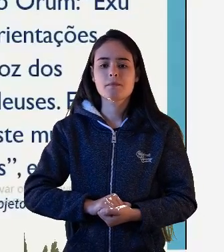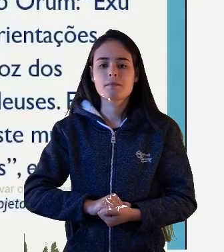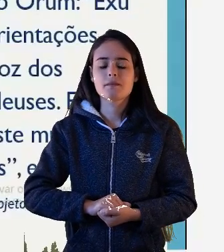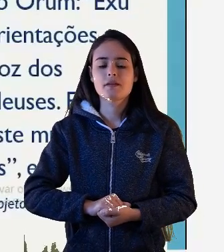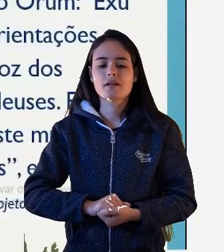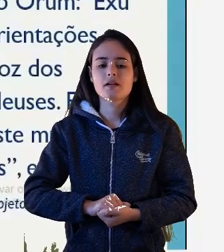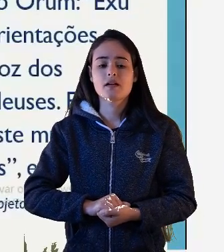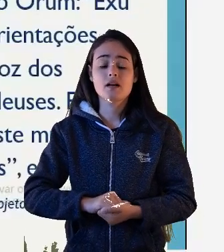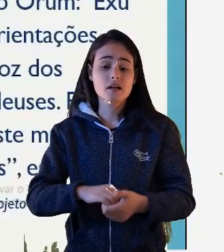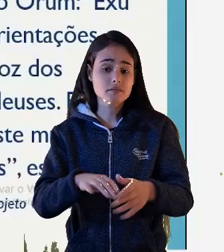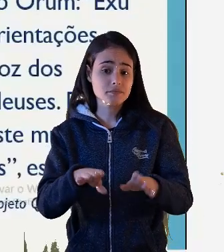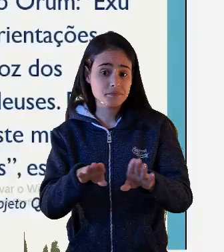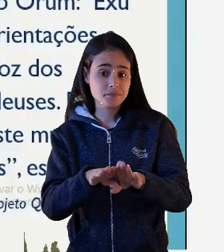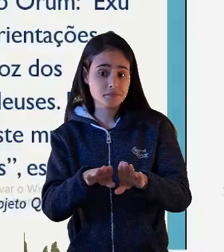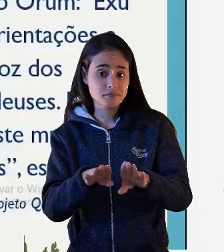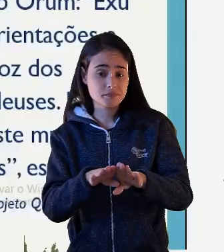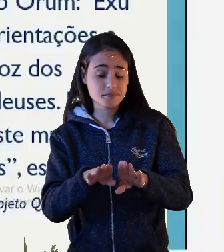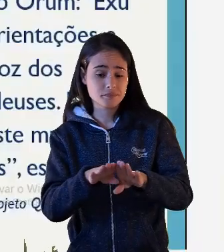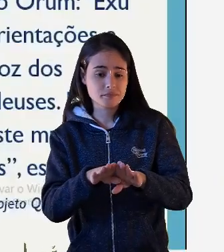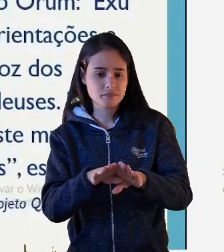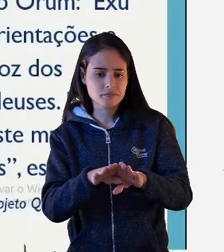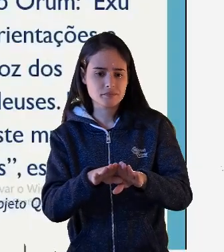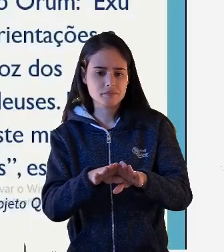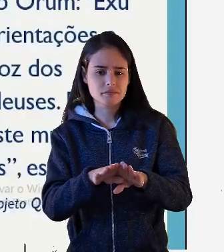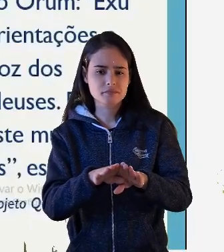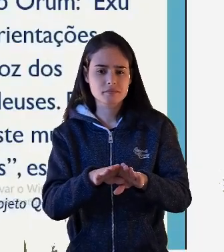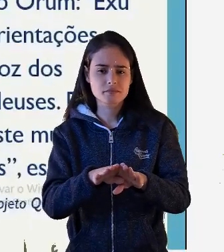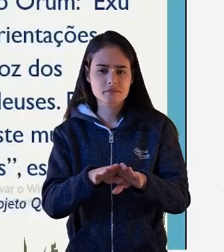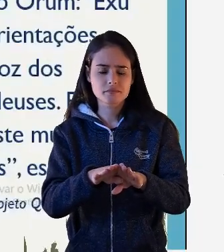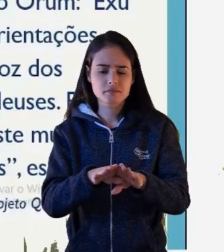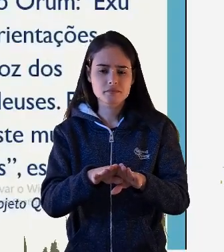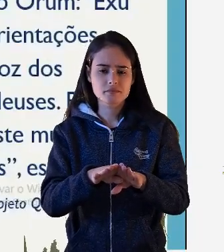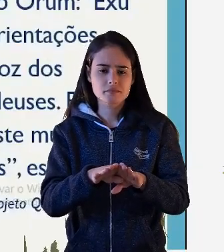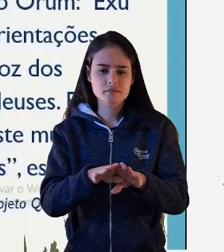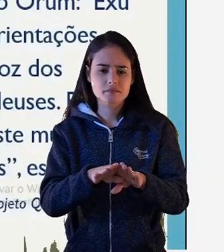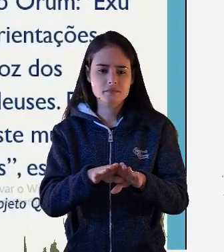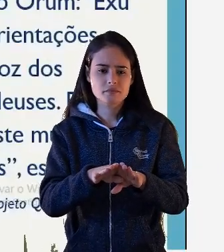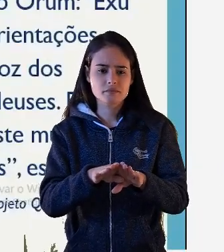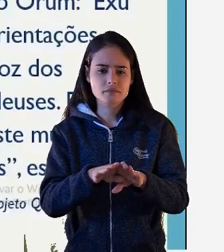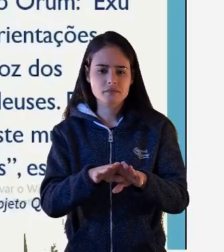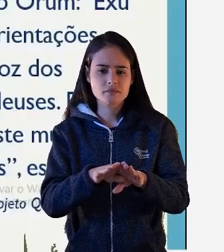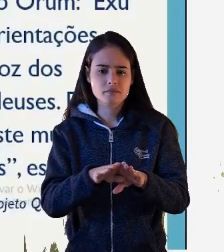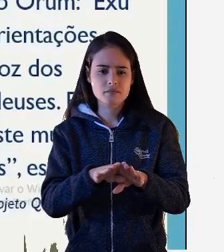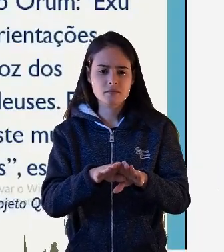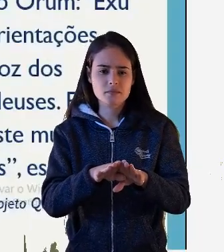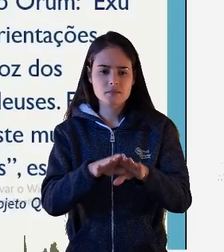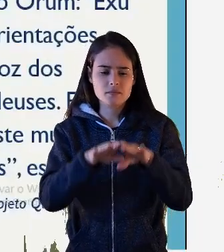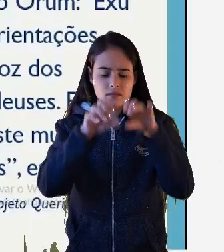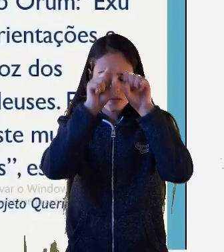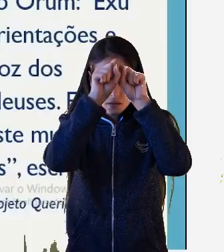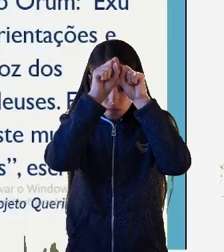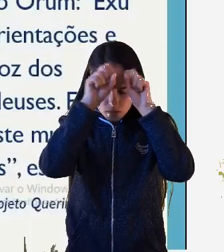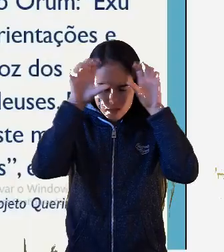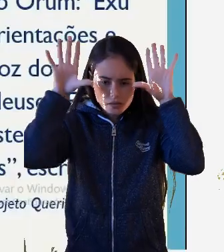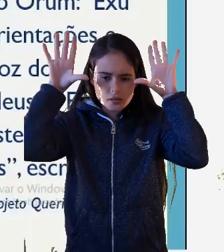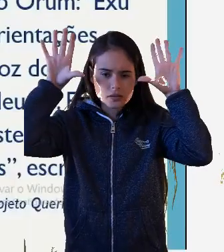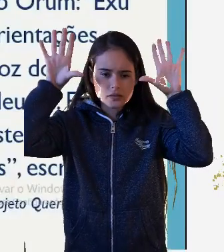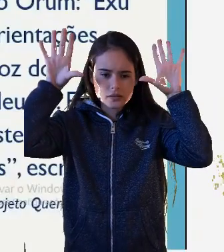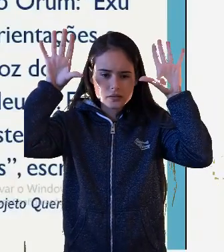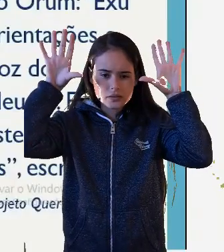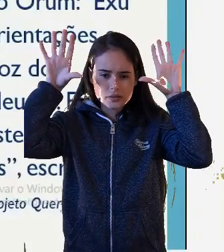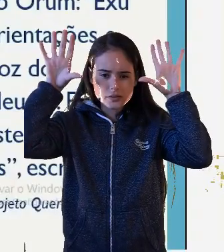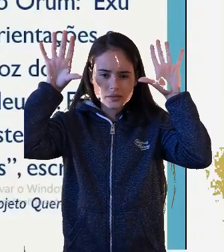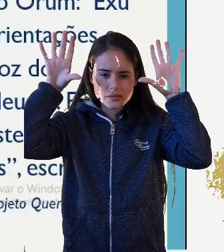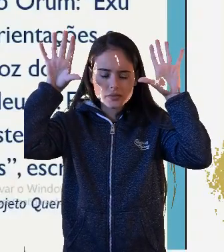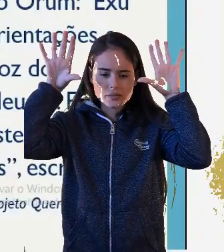mais equivocado. Tá em uma das representações dele, ele segurando o tridente, né?